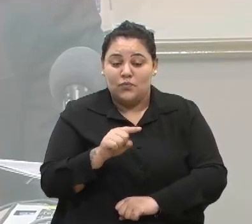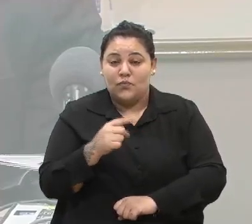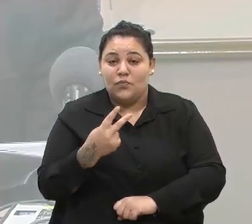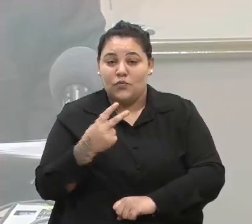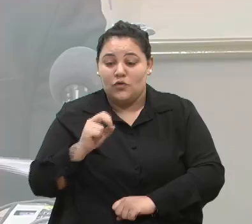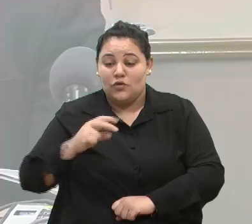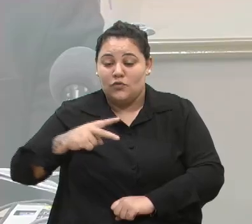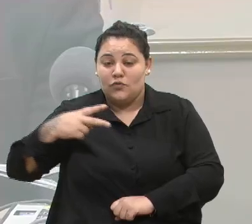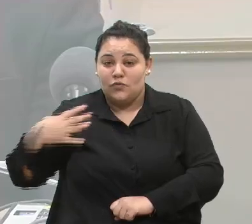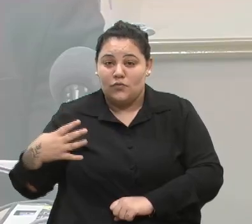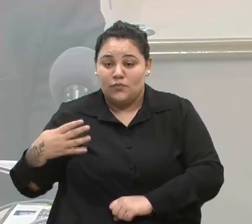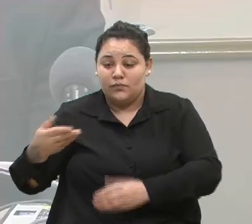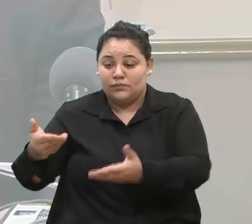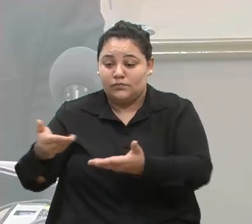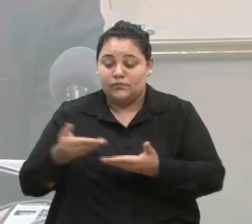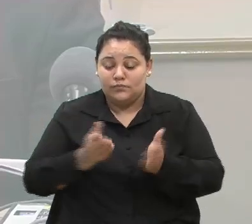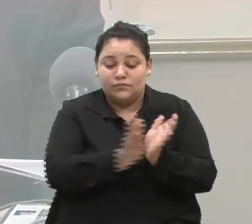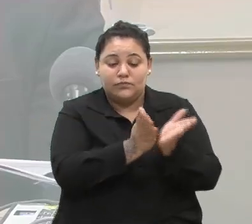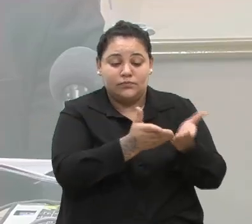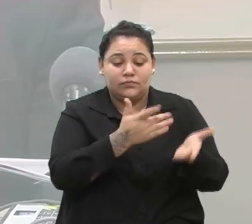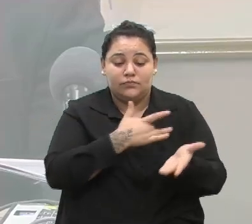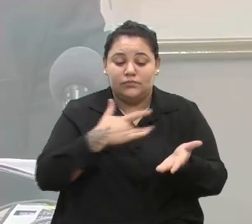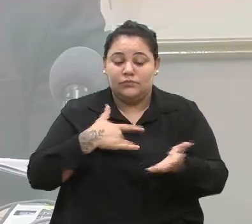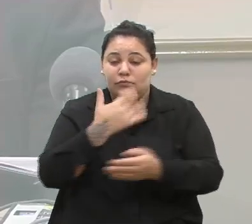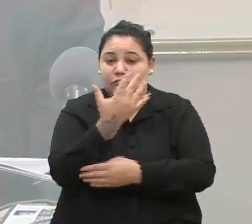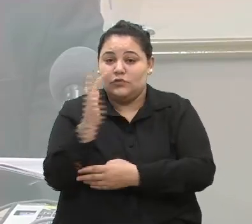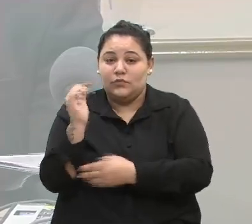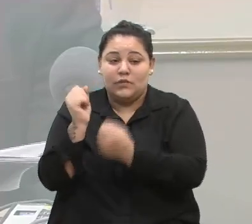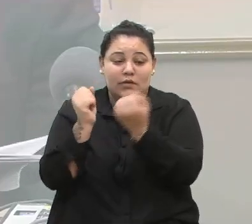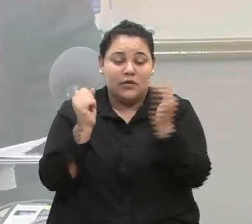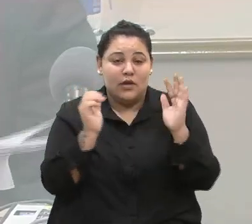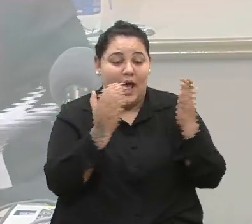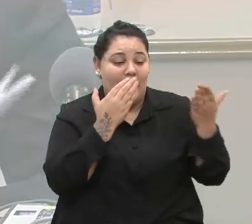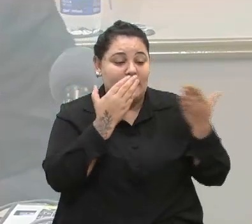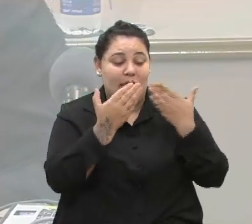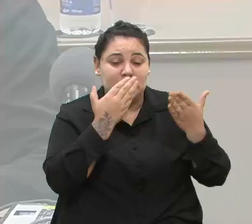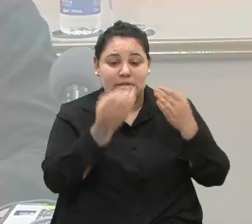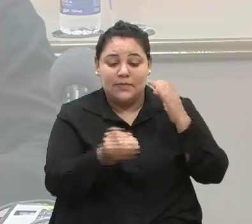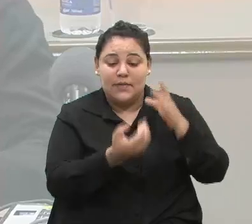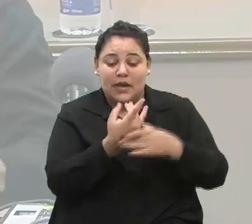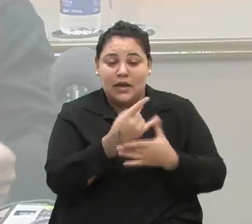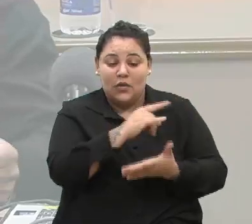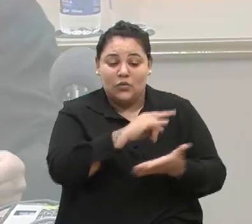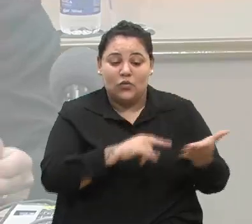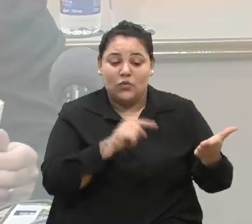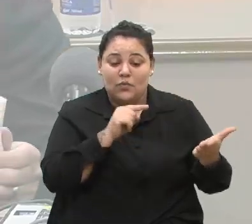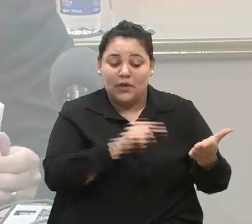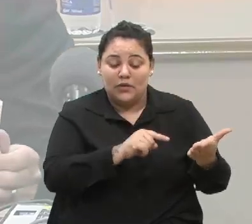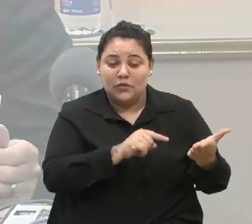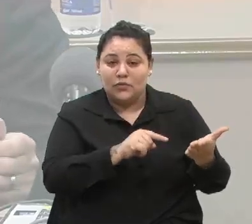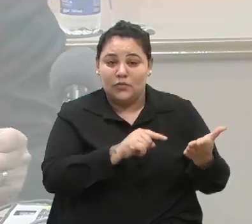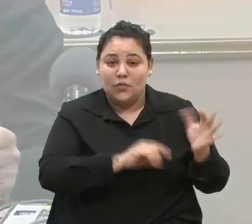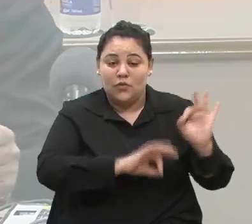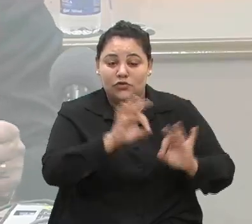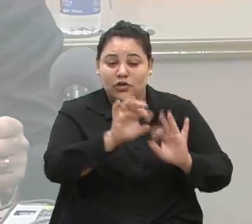1/2024. Recebe-se a Comissão de Saúde e Meio Ambiente para análise e emissão de parecer o projeto de lei